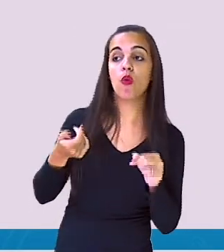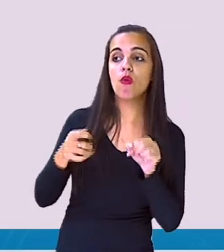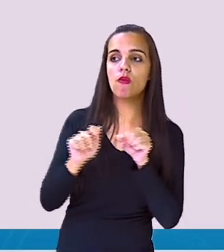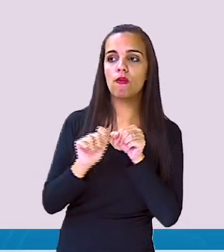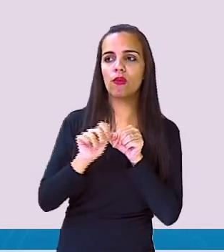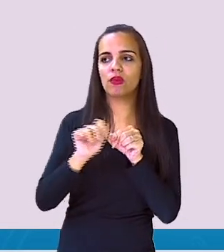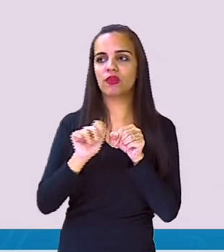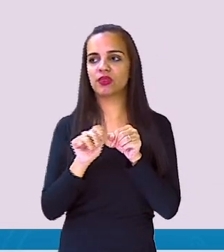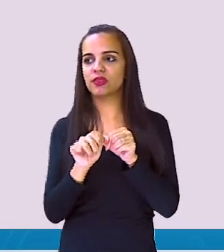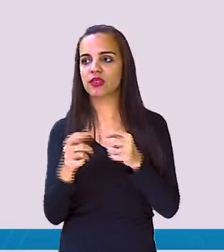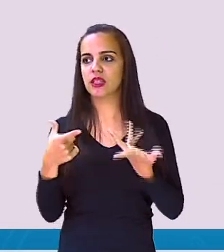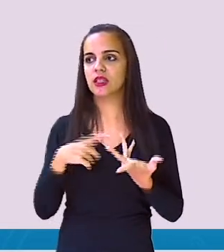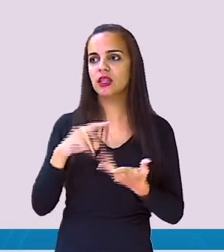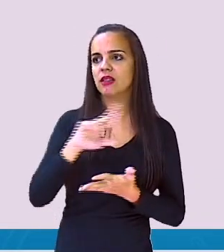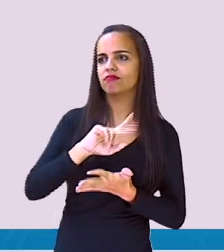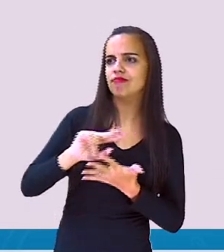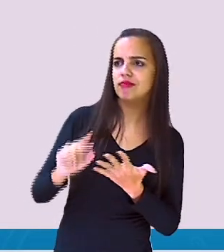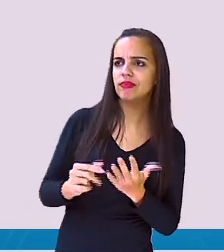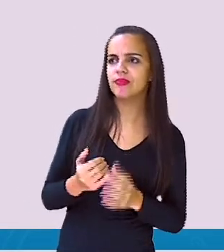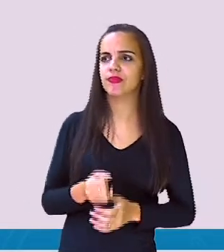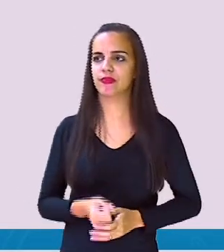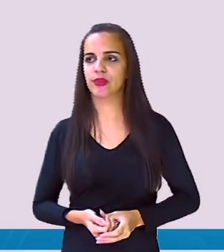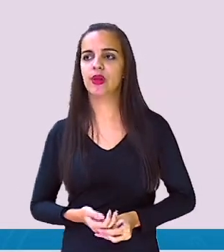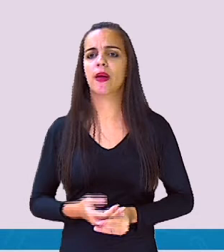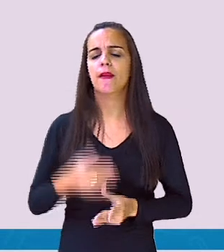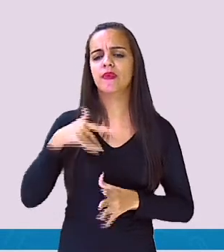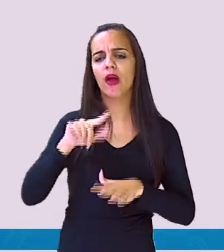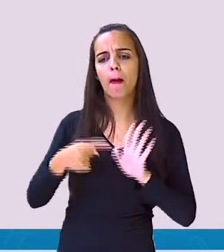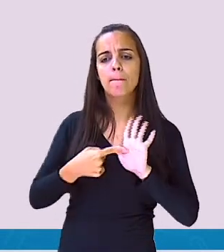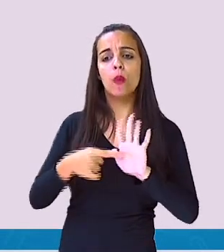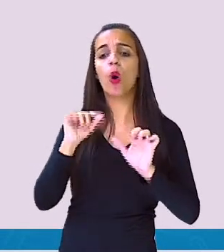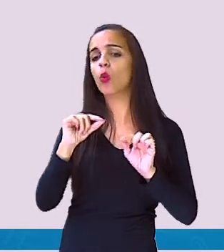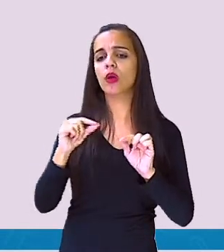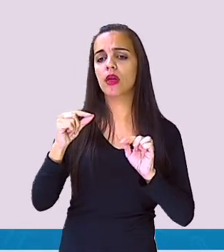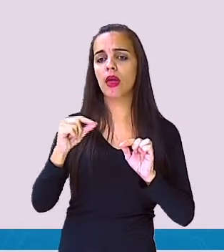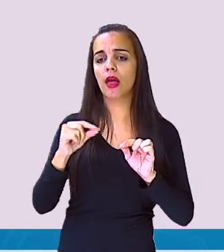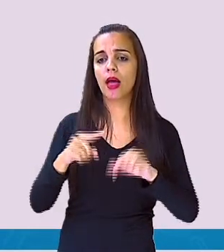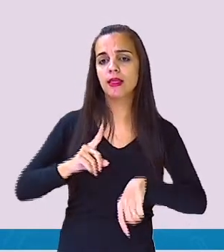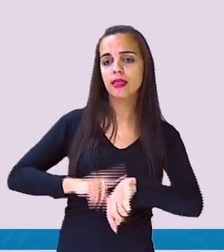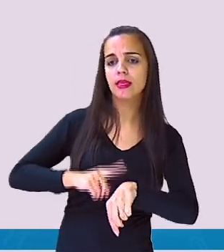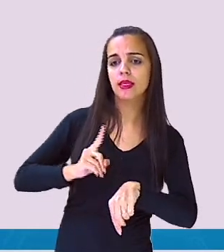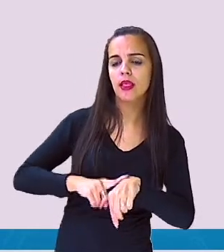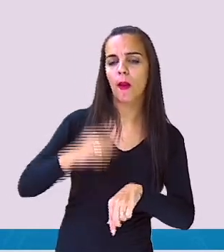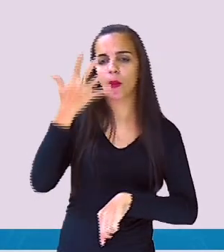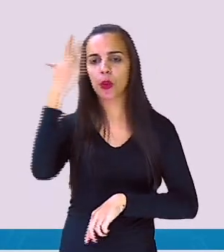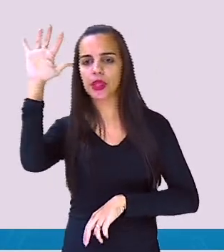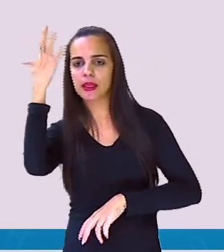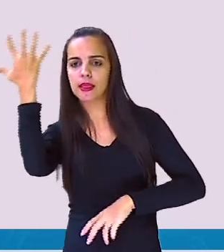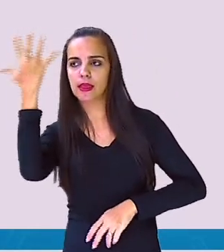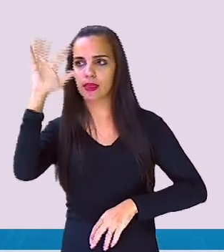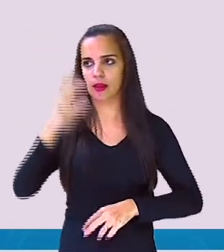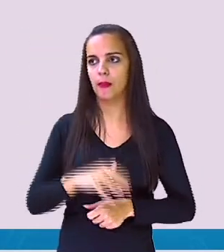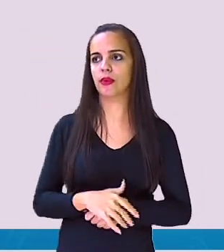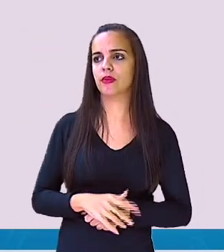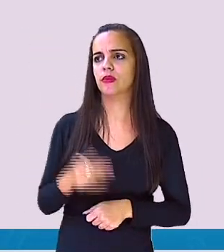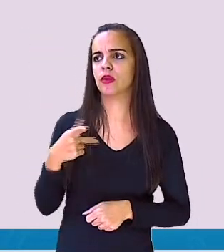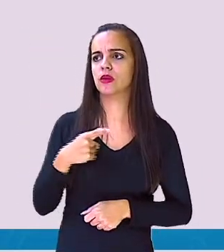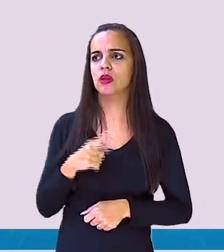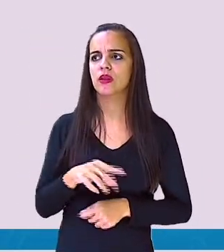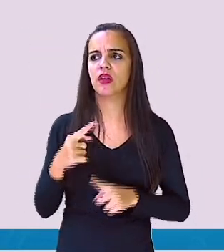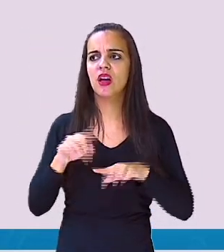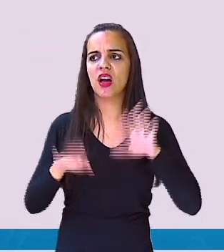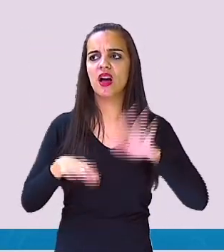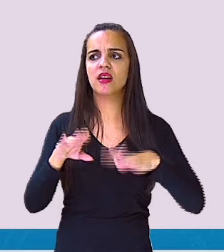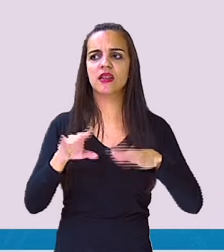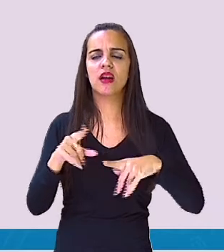fazer, ser, estar indicando o quê? Tempo. Printa aí a tela, estou esperando. Rapidinho, pessoal, senão as vozes do